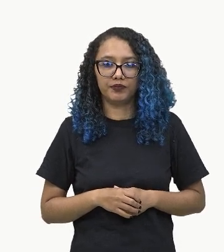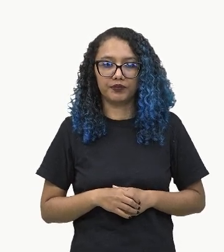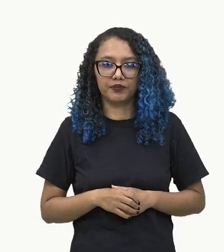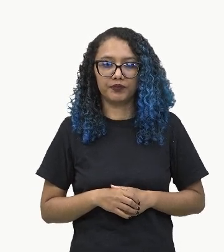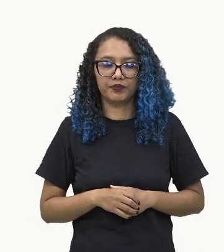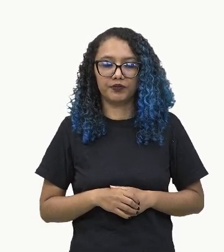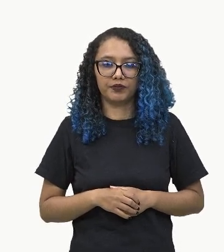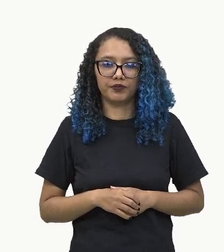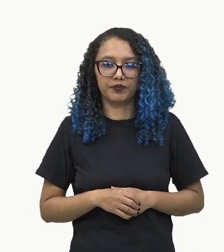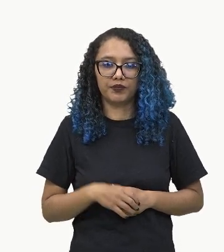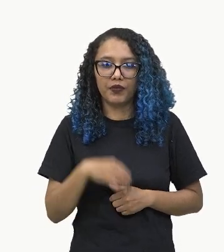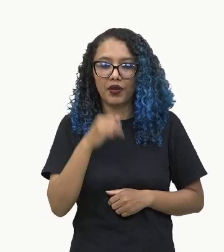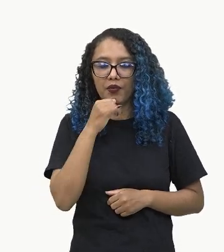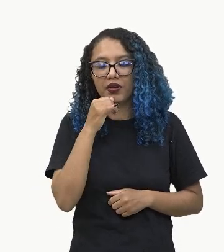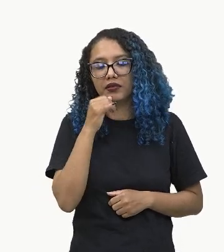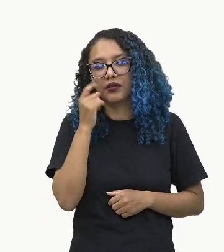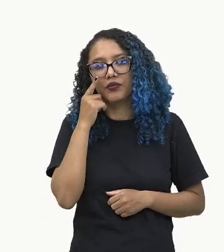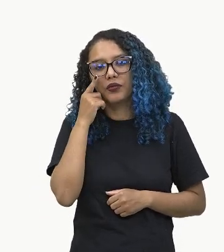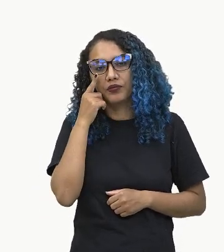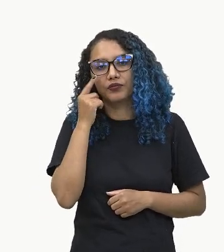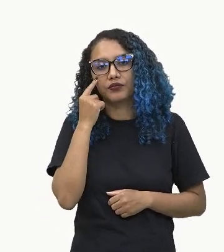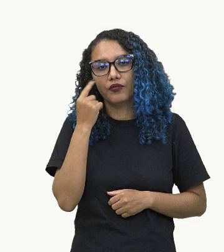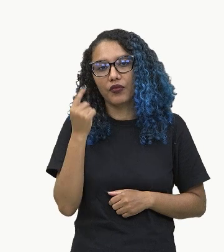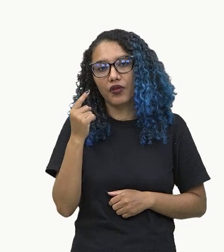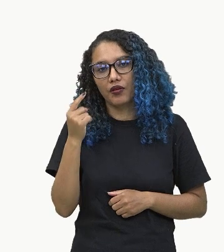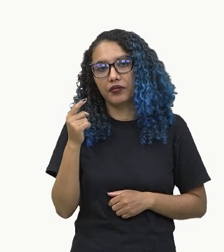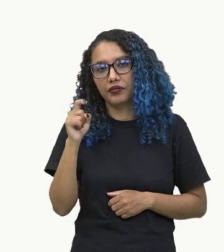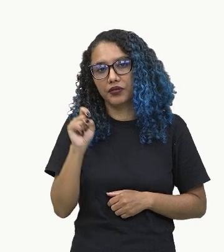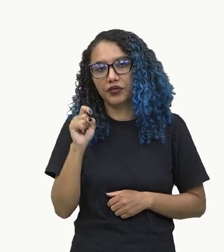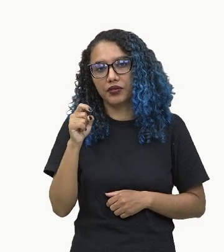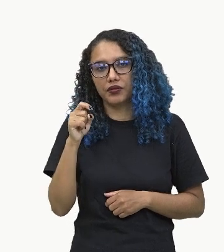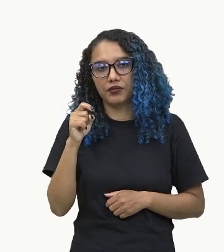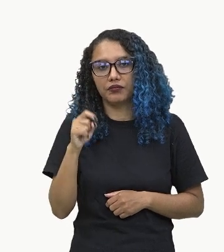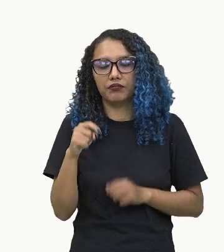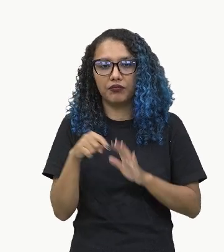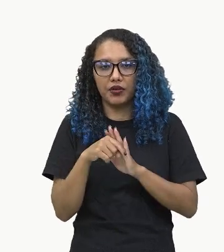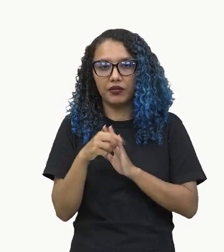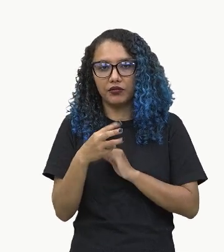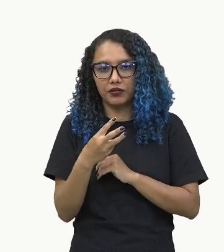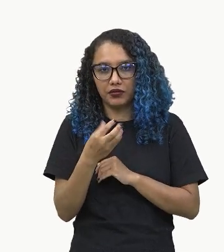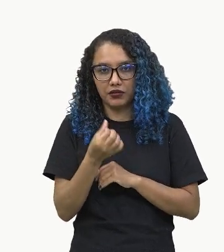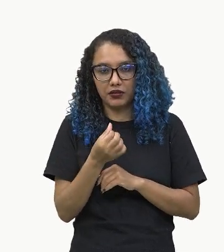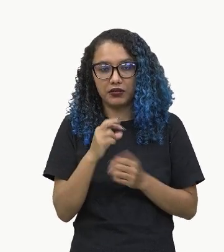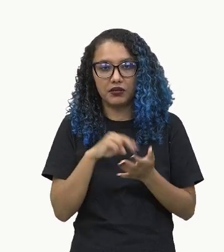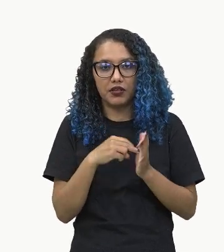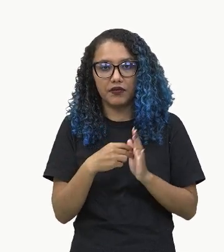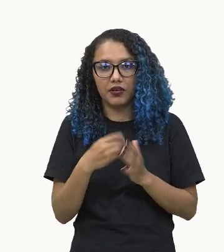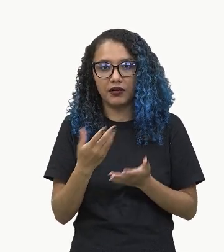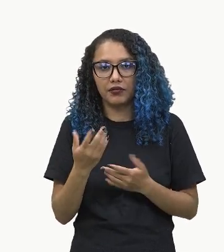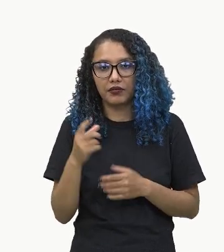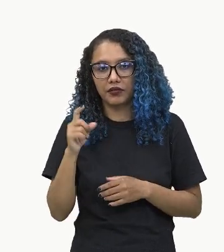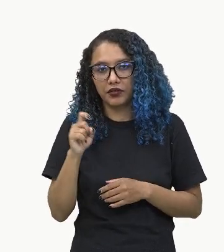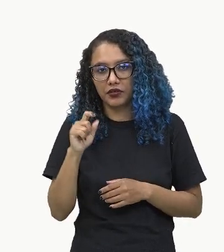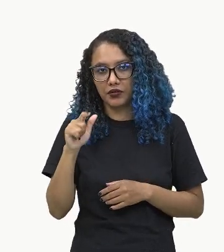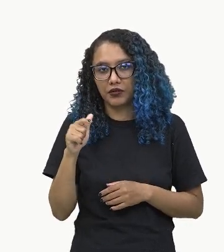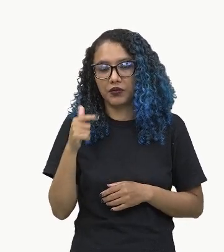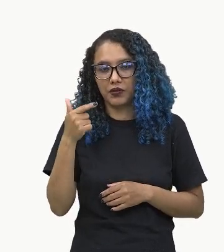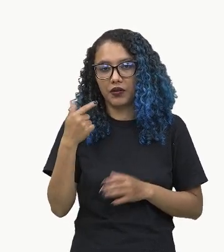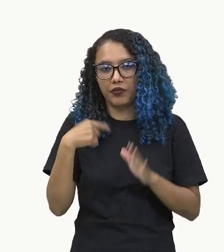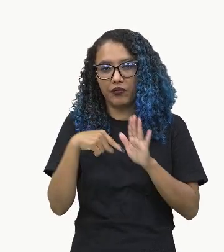tenho x menos 36, é o mesmo do que eu dizer que eu tenho, ó, x ao